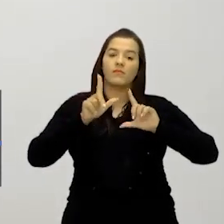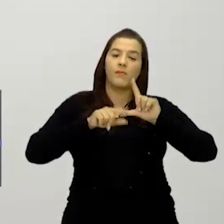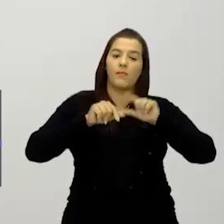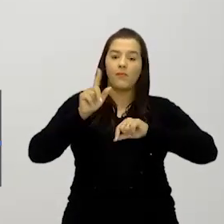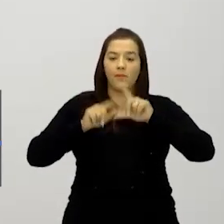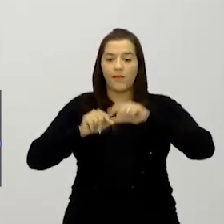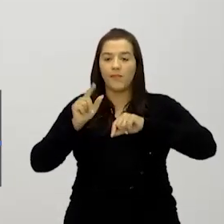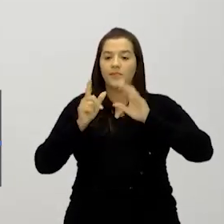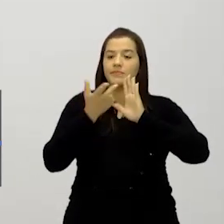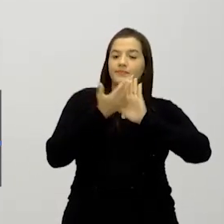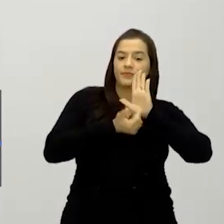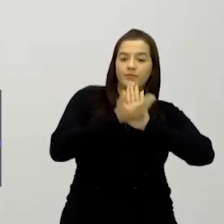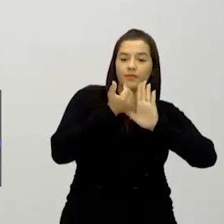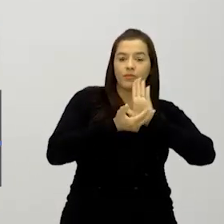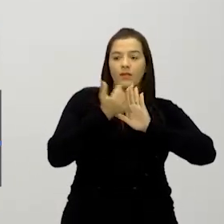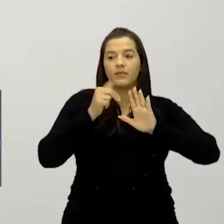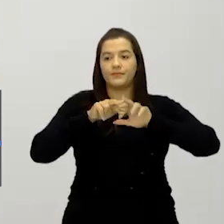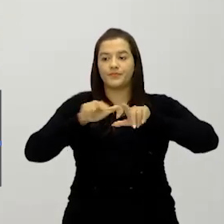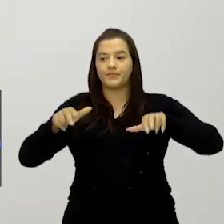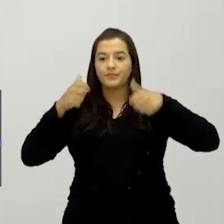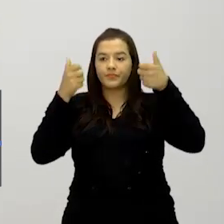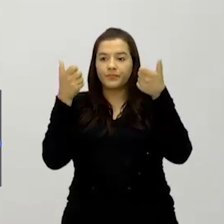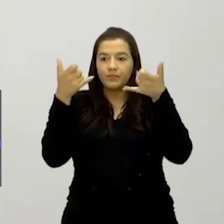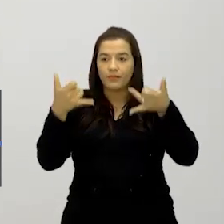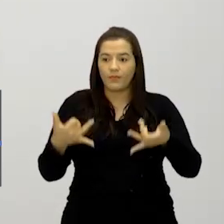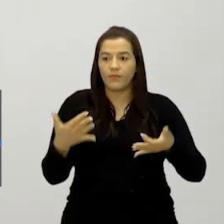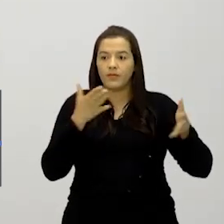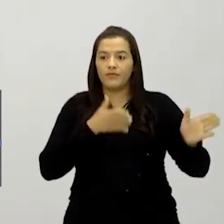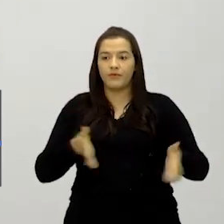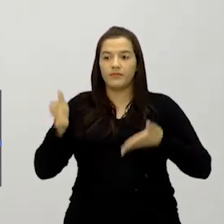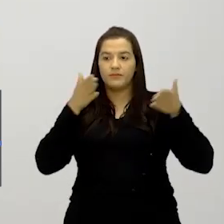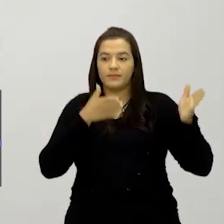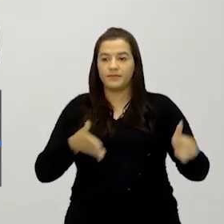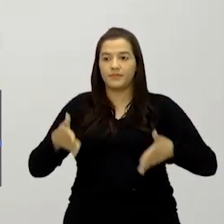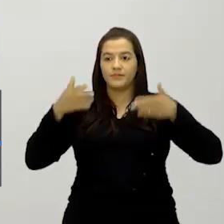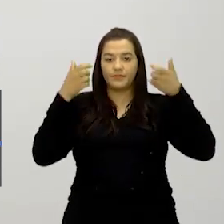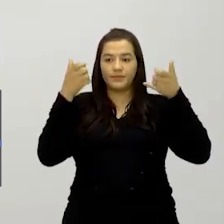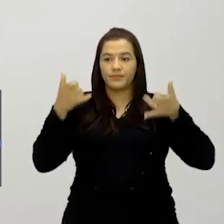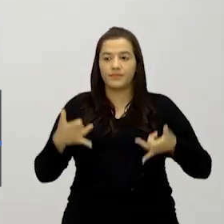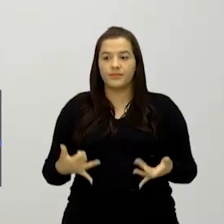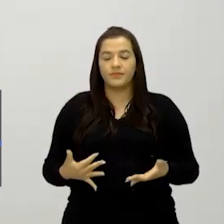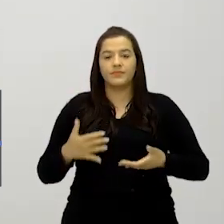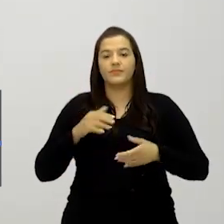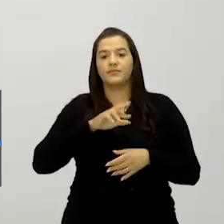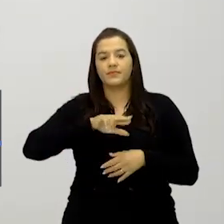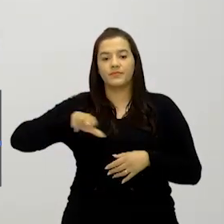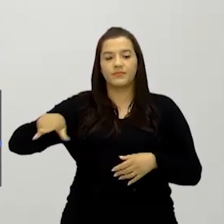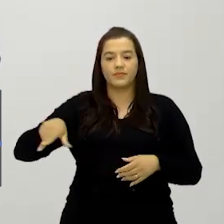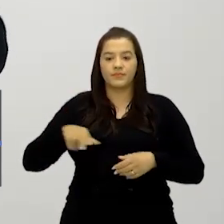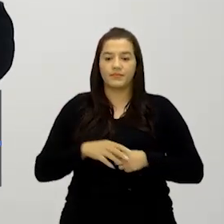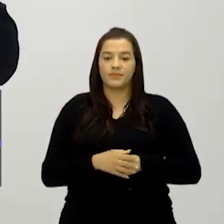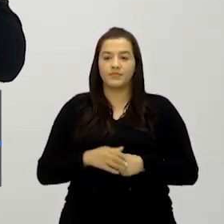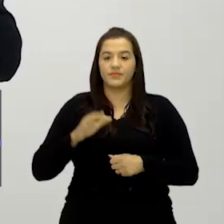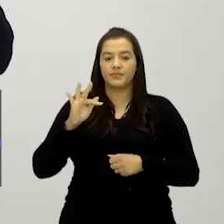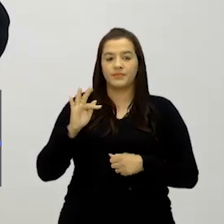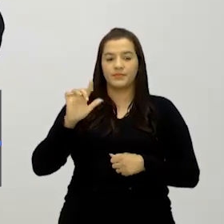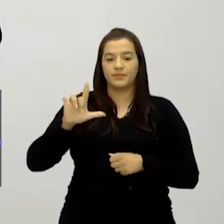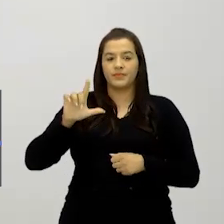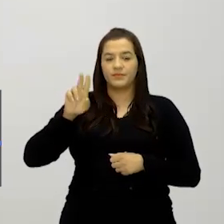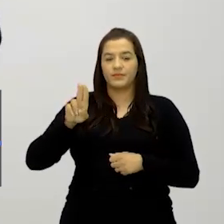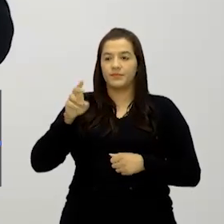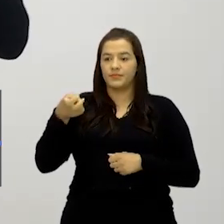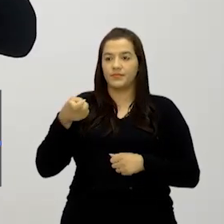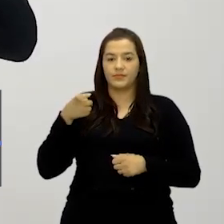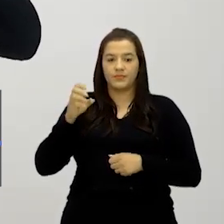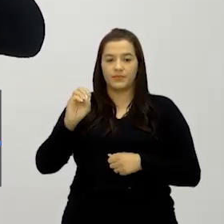Símbolos utilizados para explicar um processo, né? E aí, fluxo grama, fluxo. Fluxo dá uma ideia de fluidez,